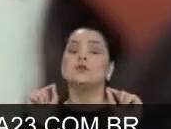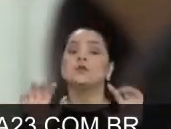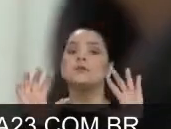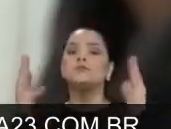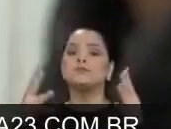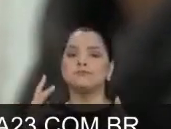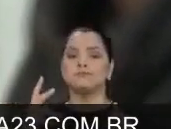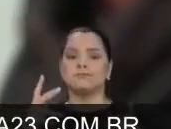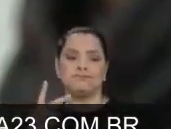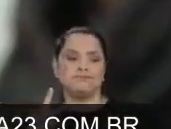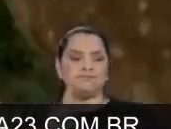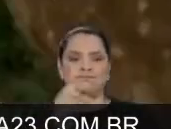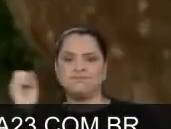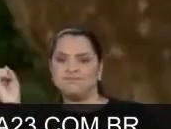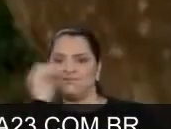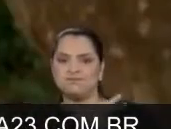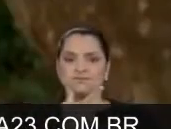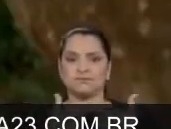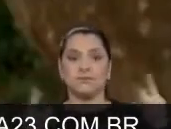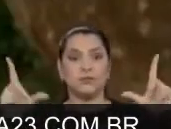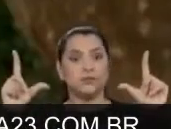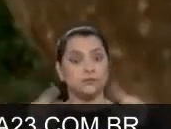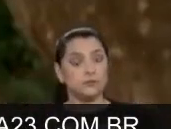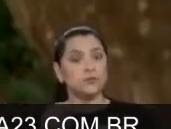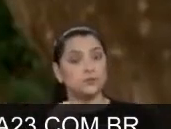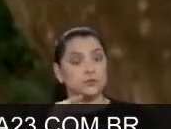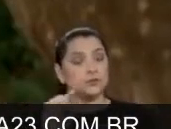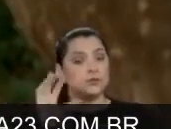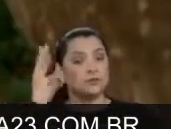letalidade das abordagens. A queda desse tipo de